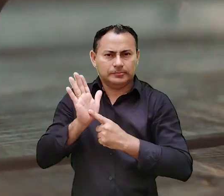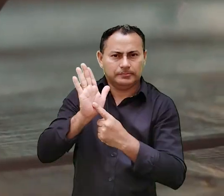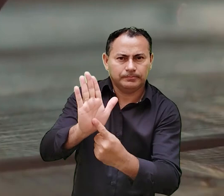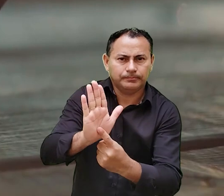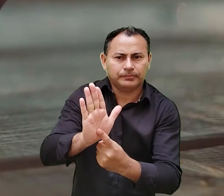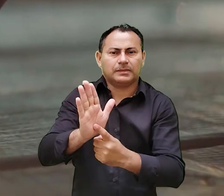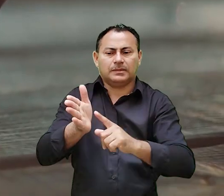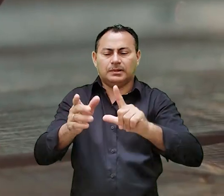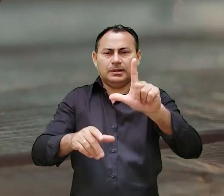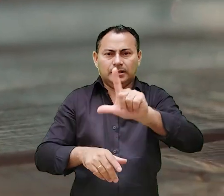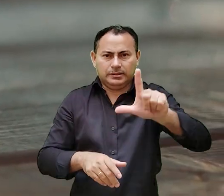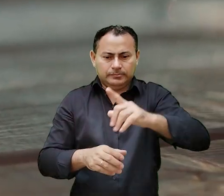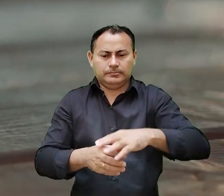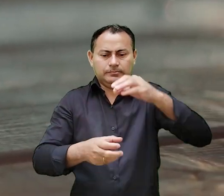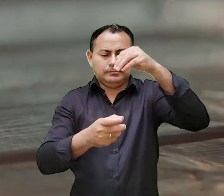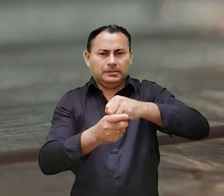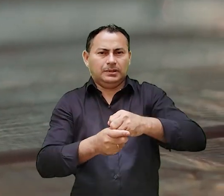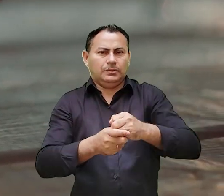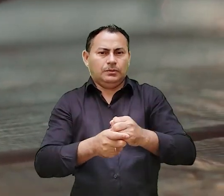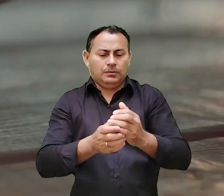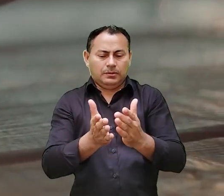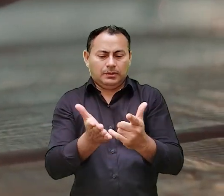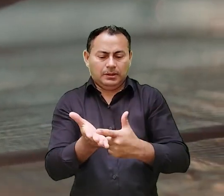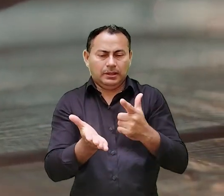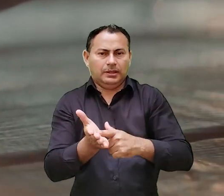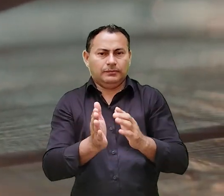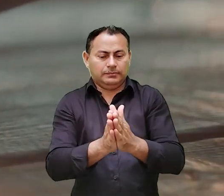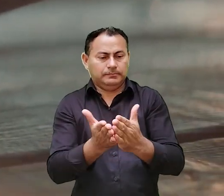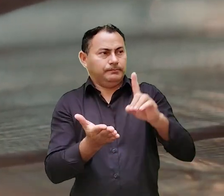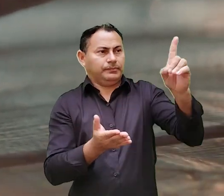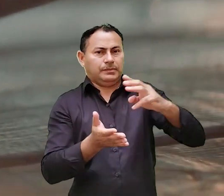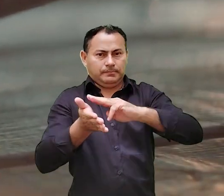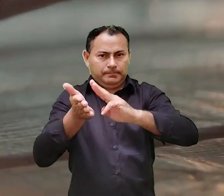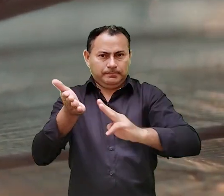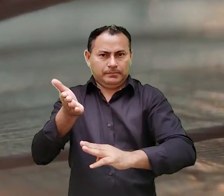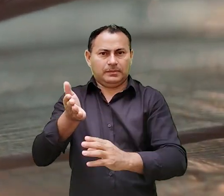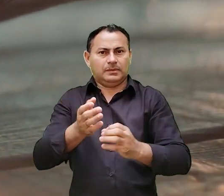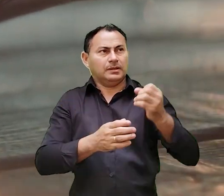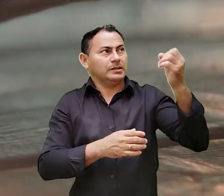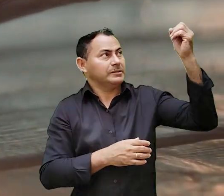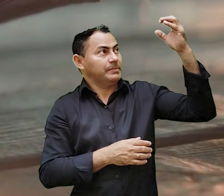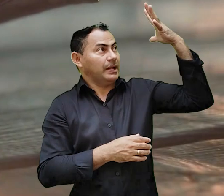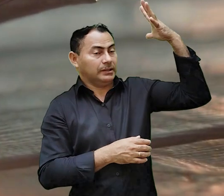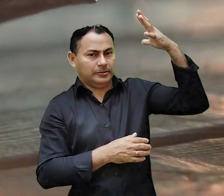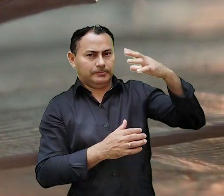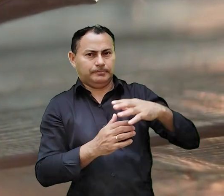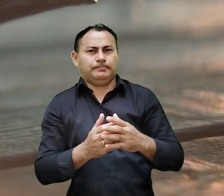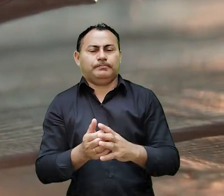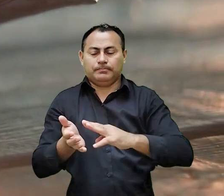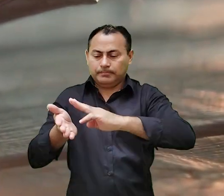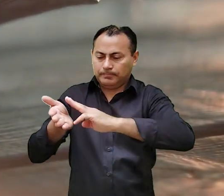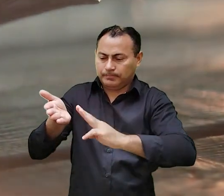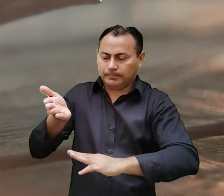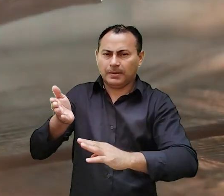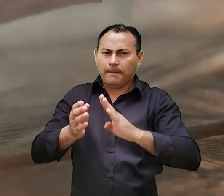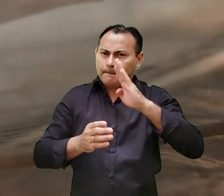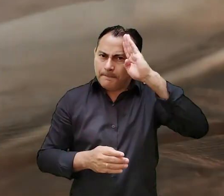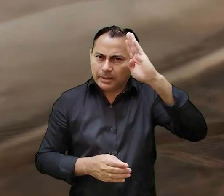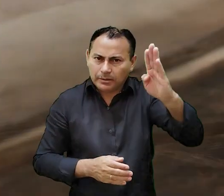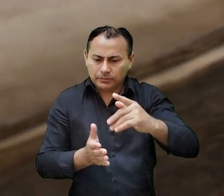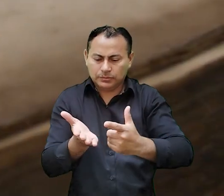linda manifestação literária estar entre os livros sagrados é a sua mensagem inspirada. A